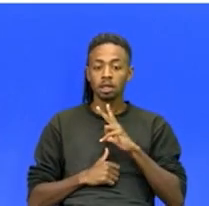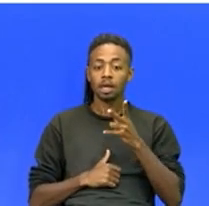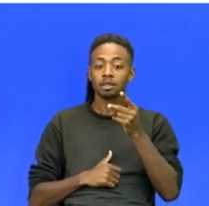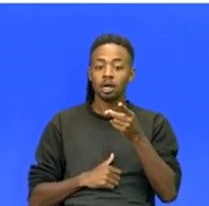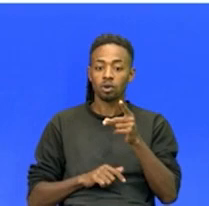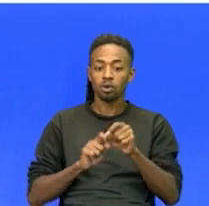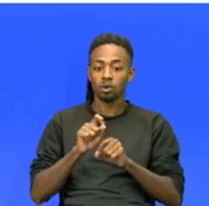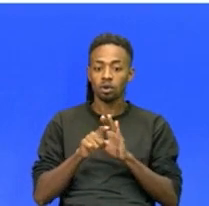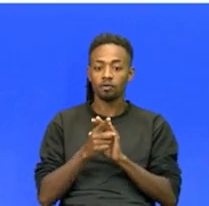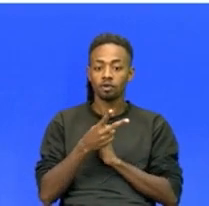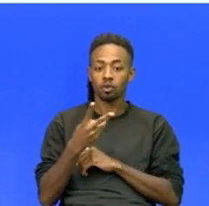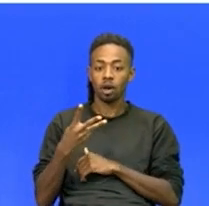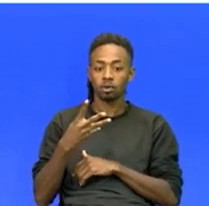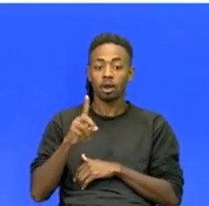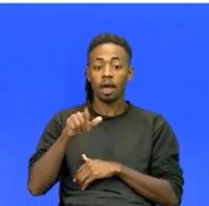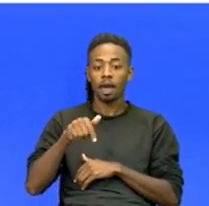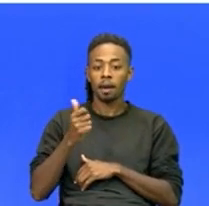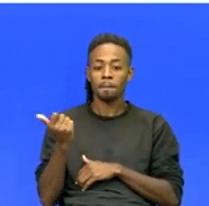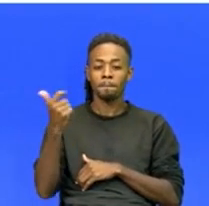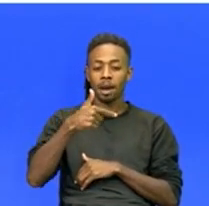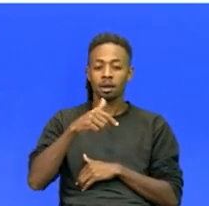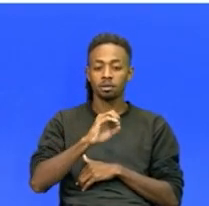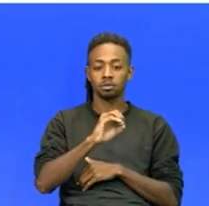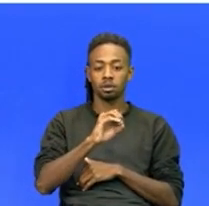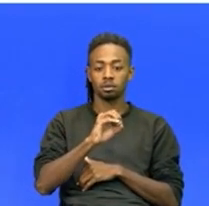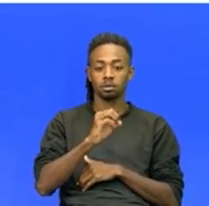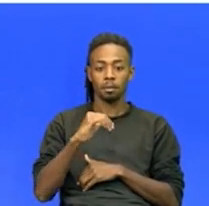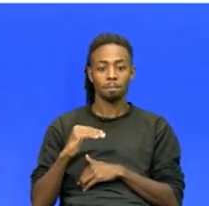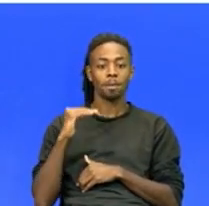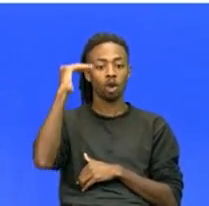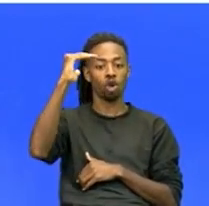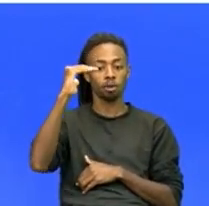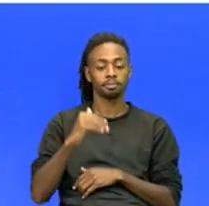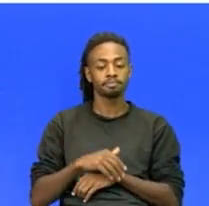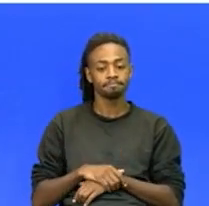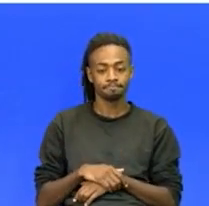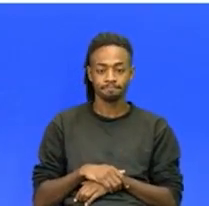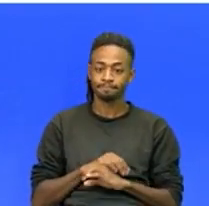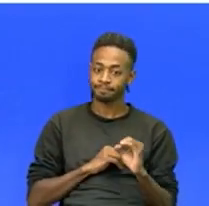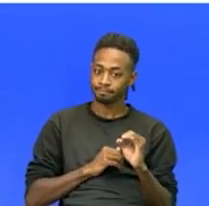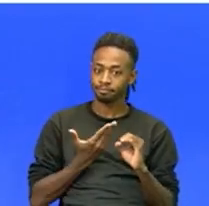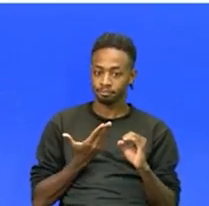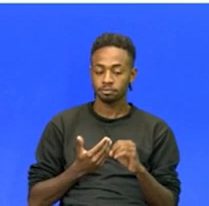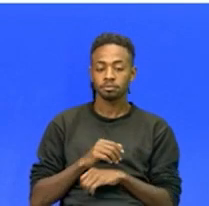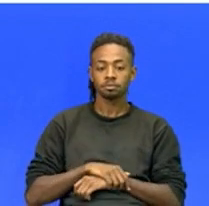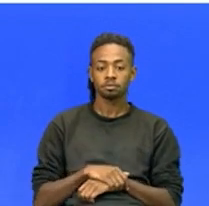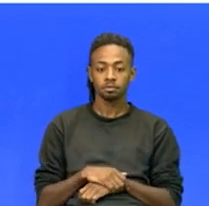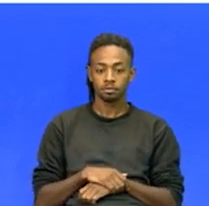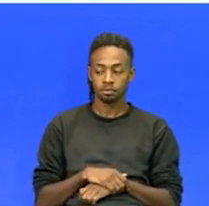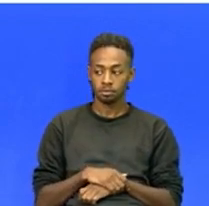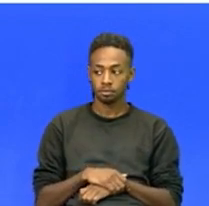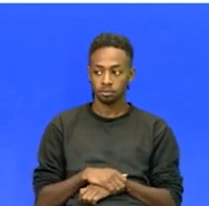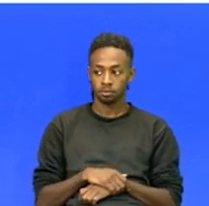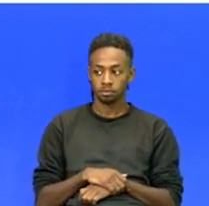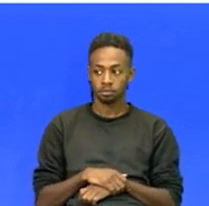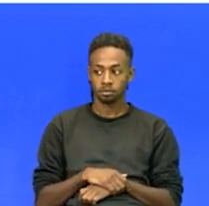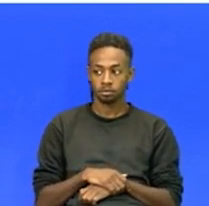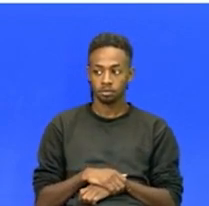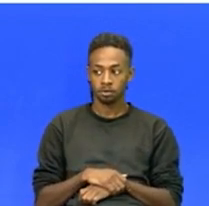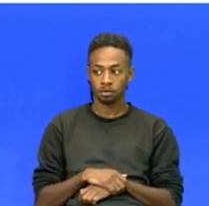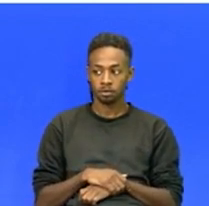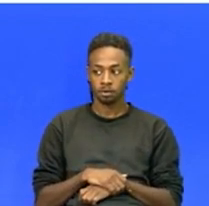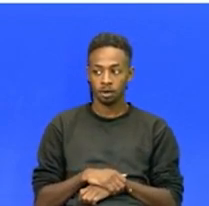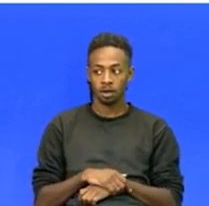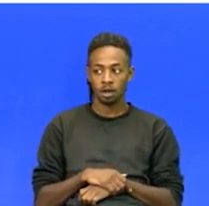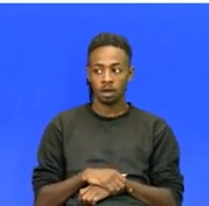como 24 maior que 0. Tá? Isso nos dá o mínimo local, por